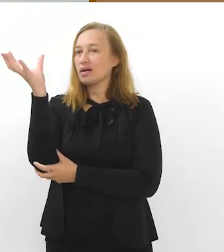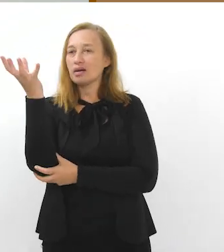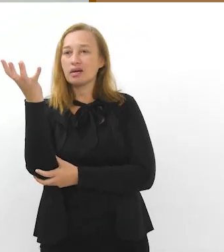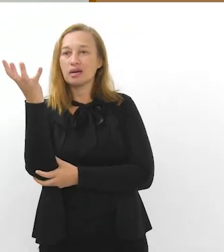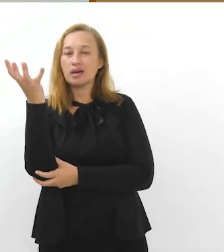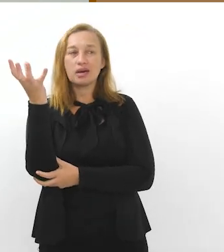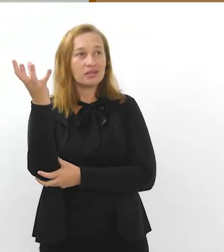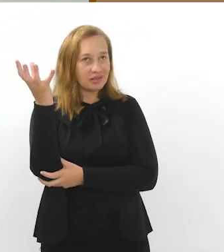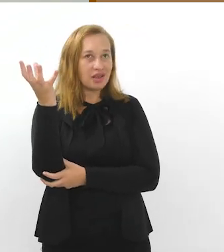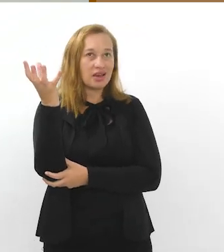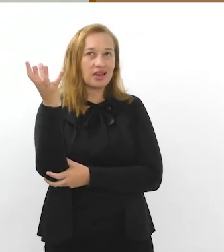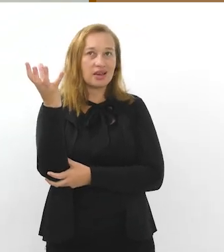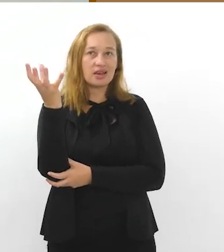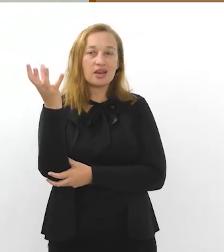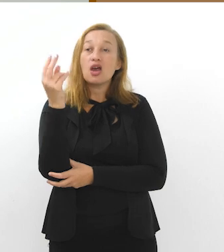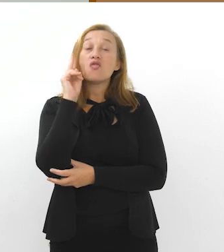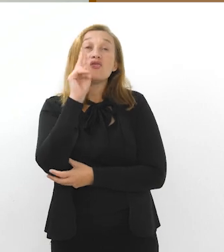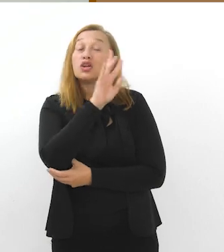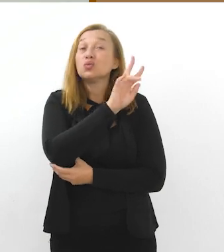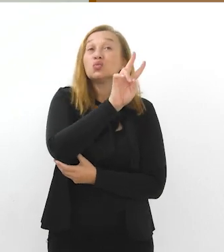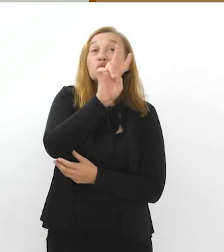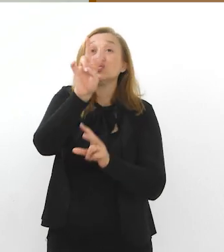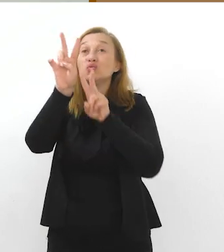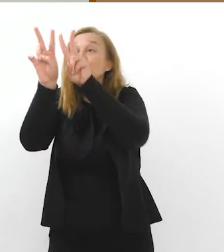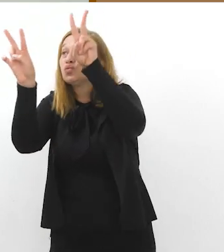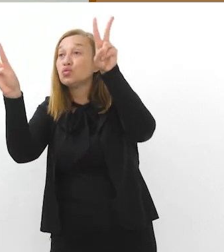todas as oportunidades, né? Fazendo